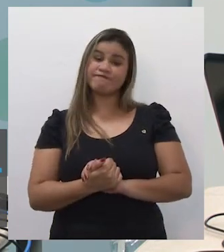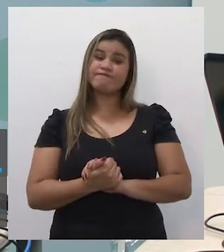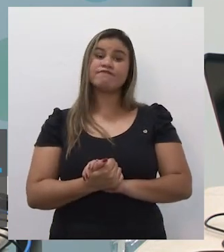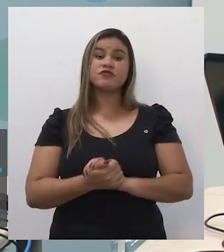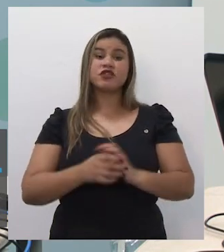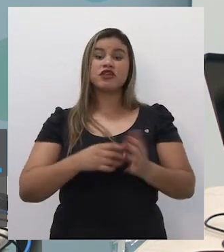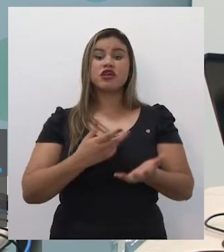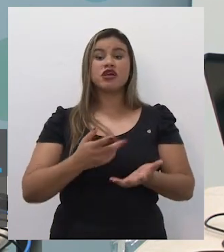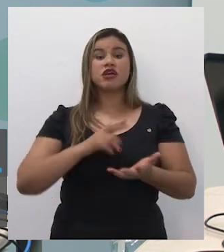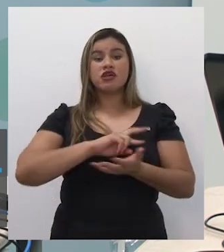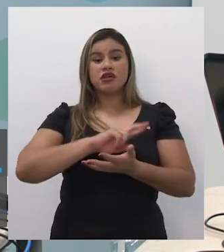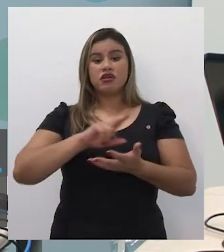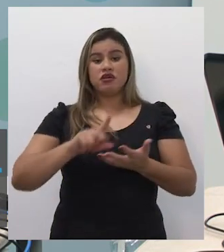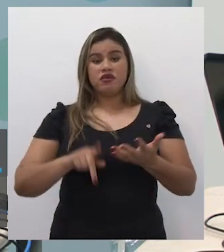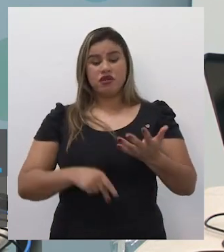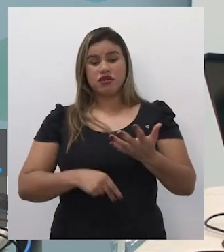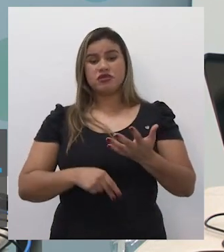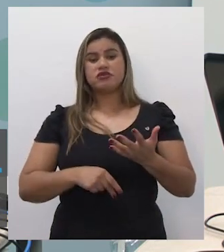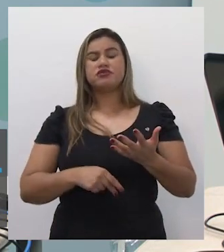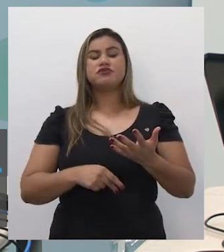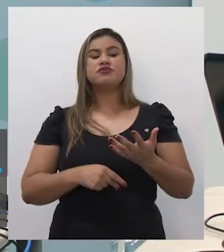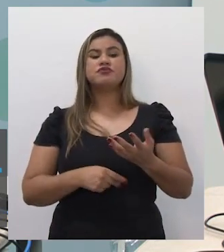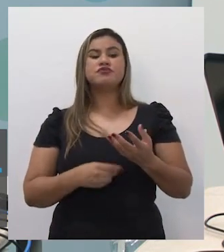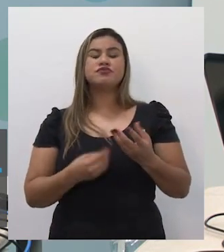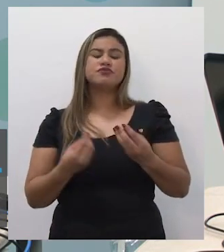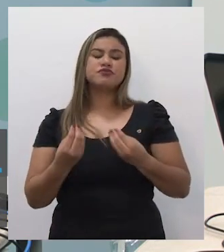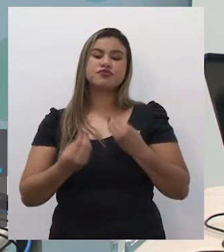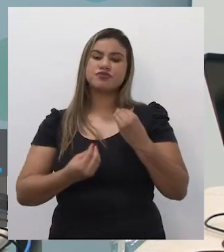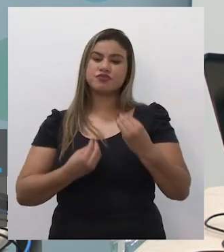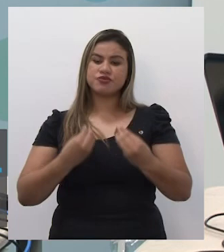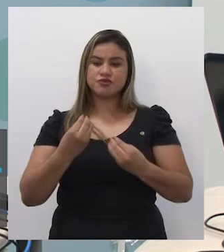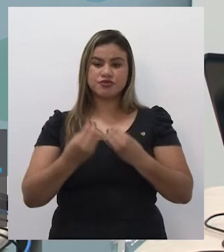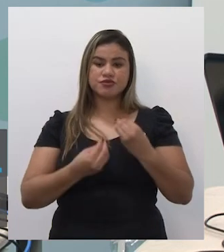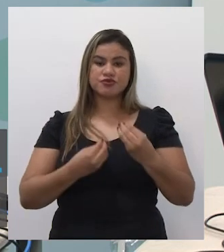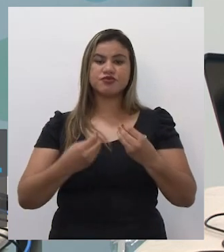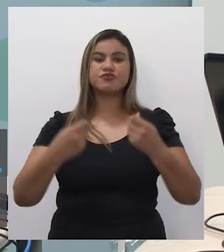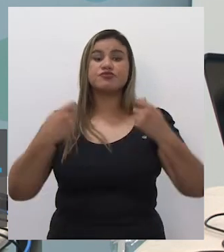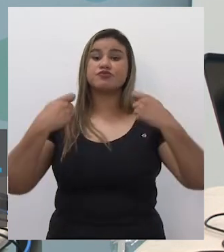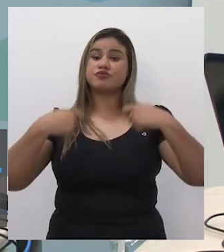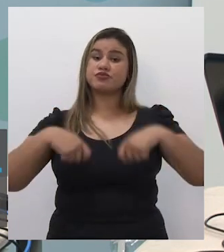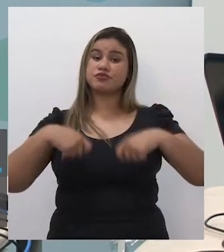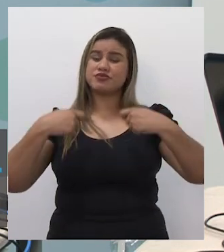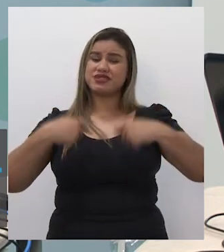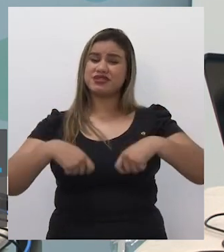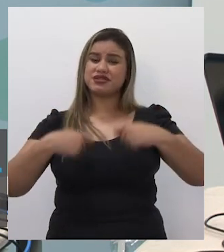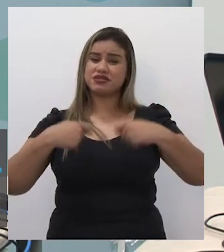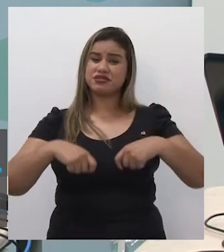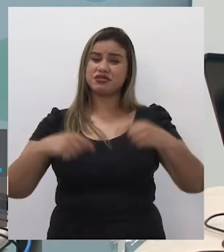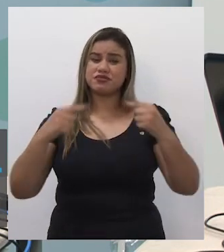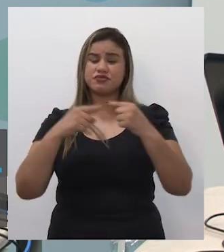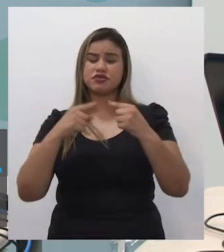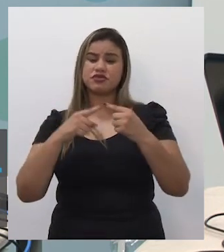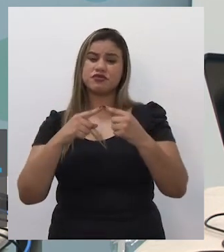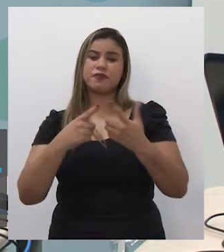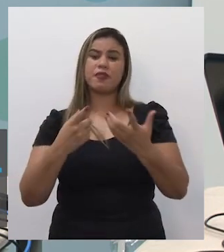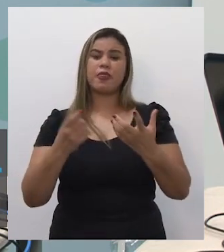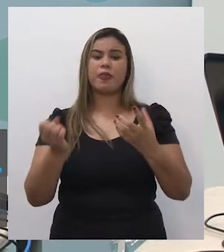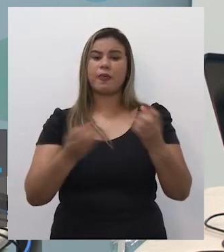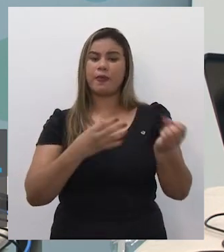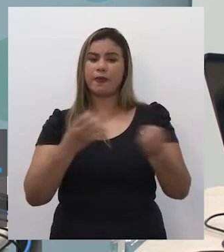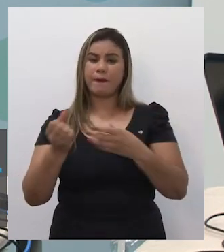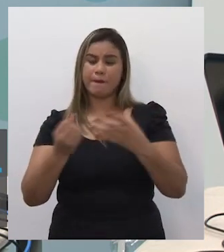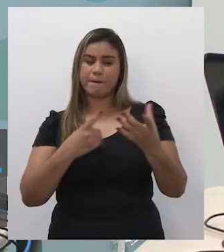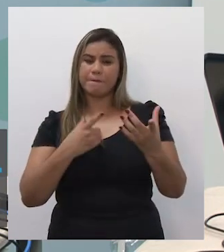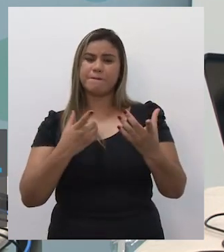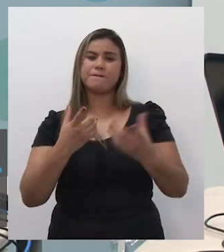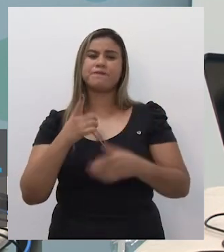recursos multissemióticos, né, vão ter que, devem ser contemplados através dos multiletramentos, dos novos